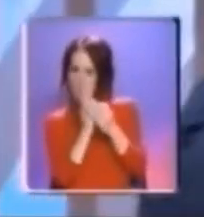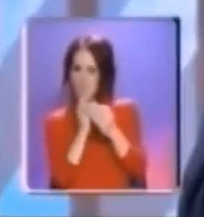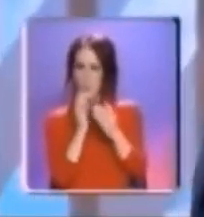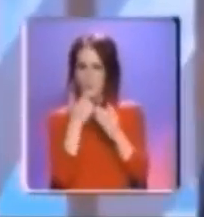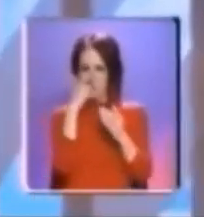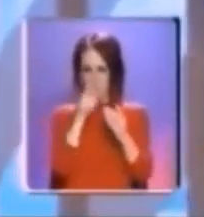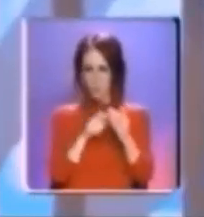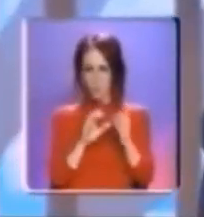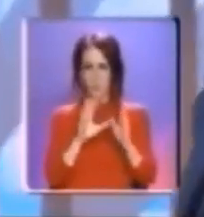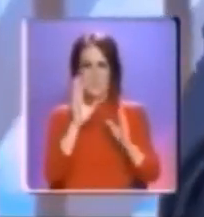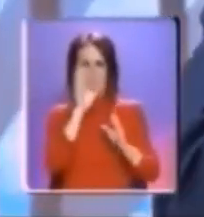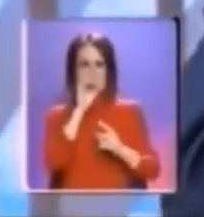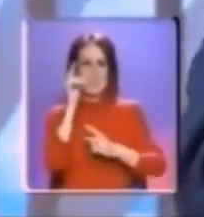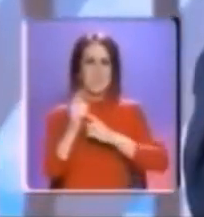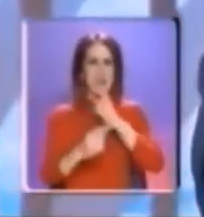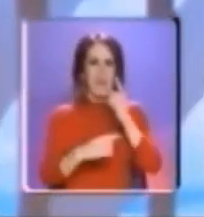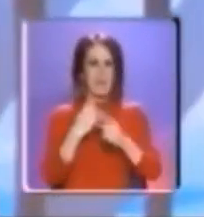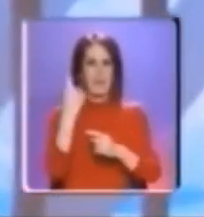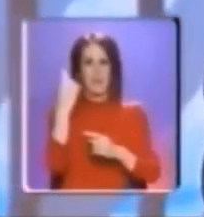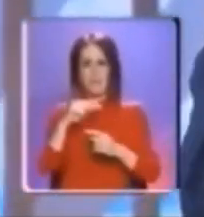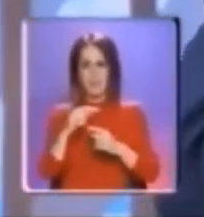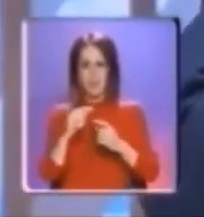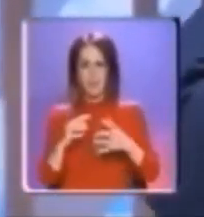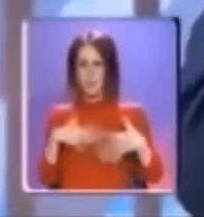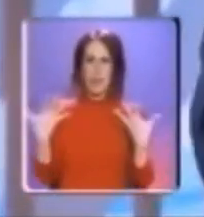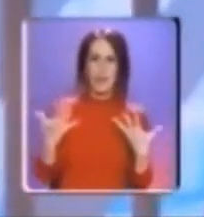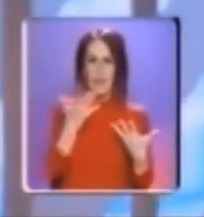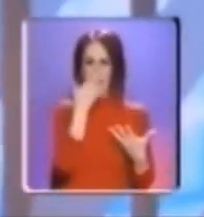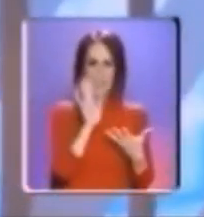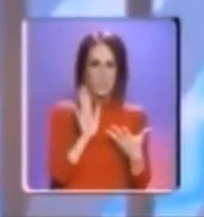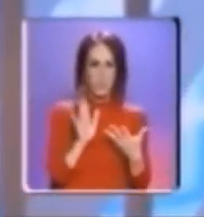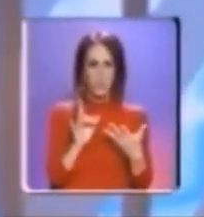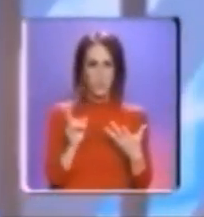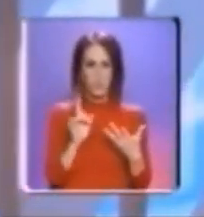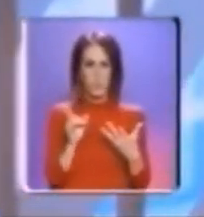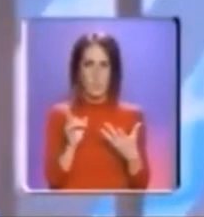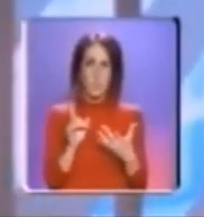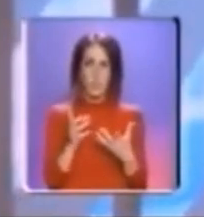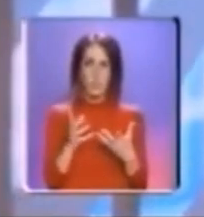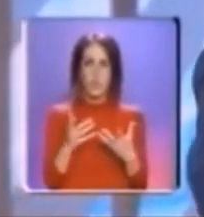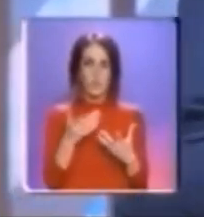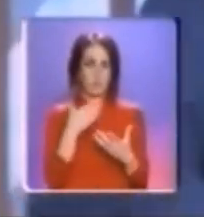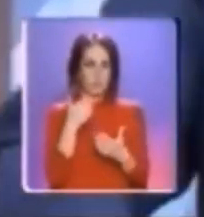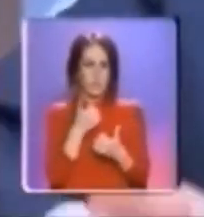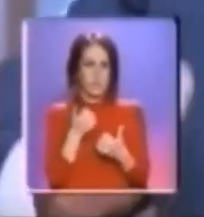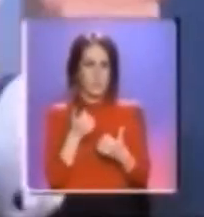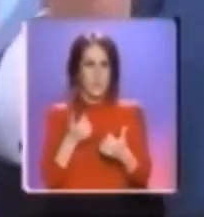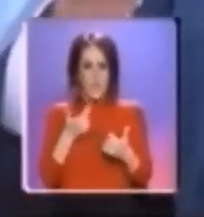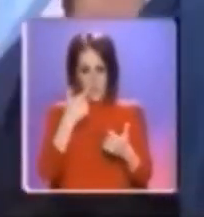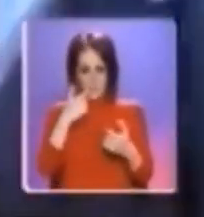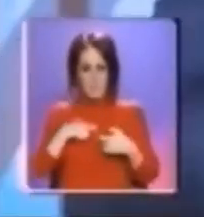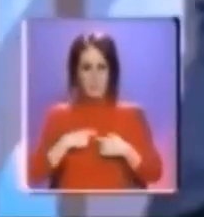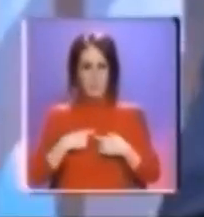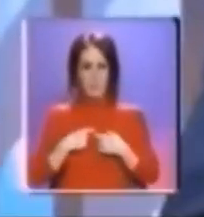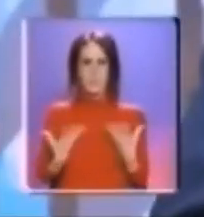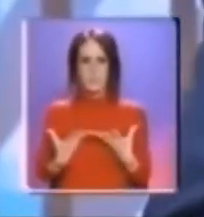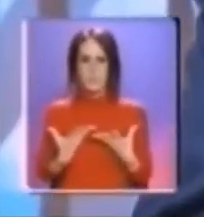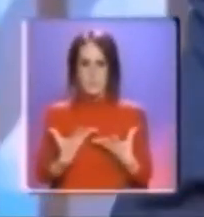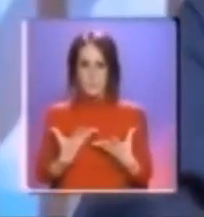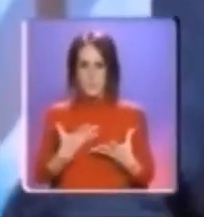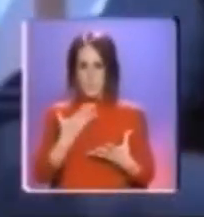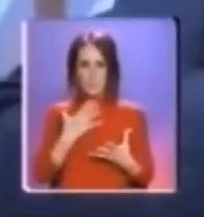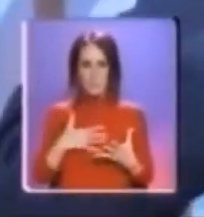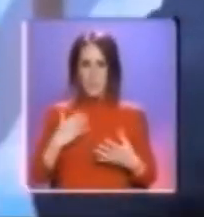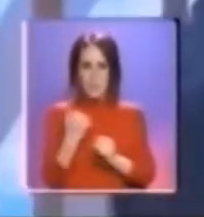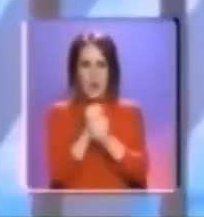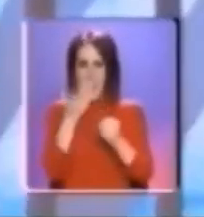que, quando alguém tem um gesto menos simpático, vão